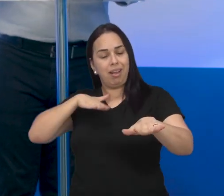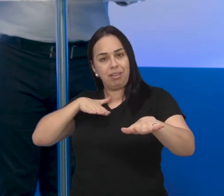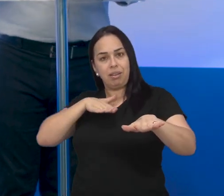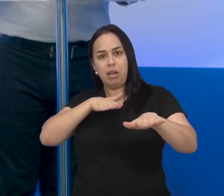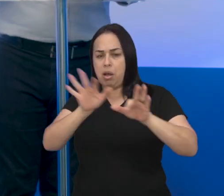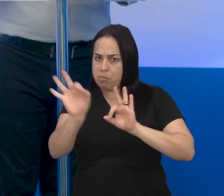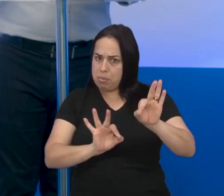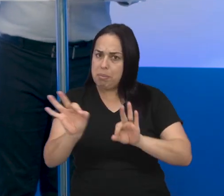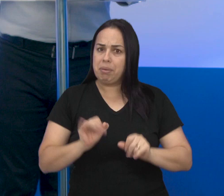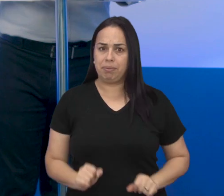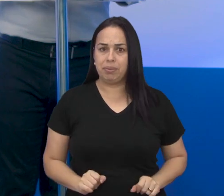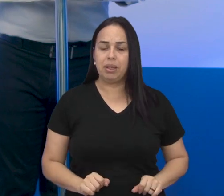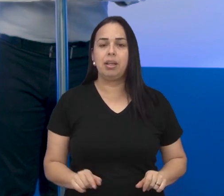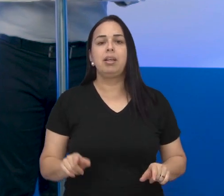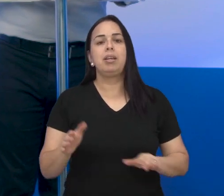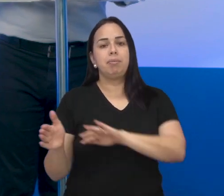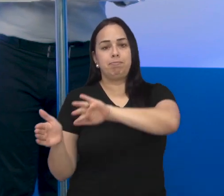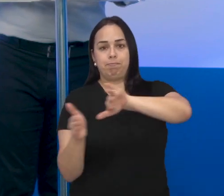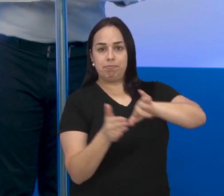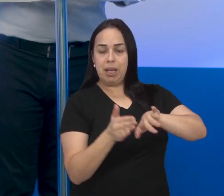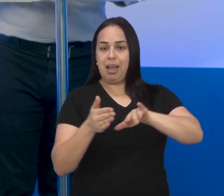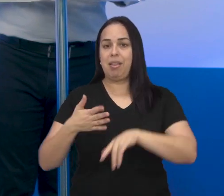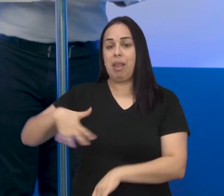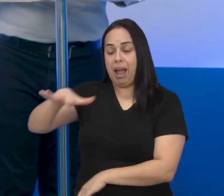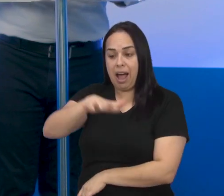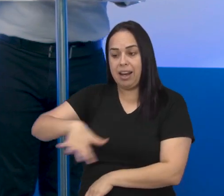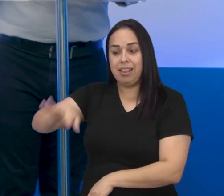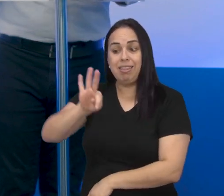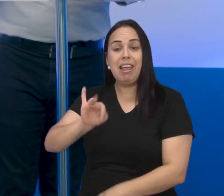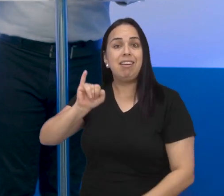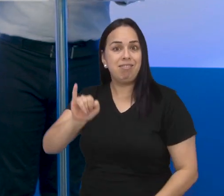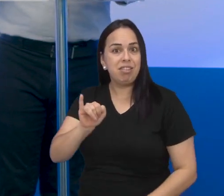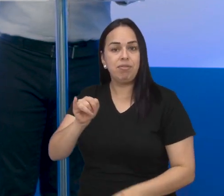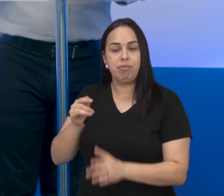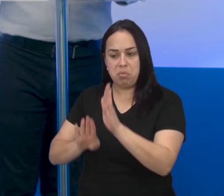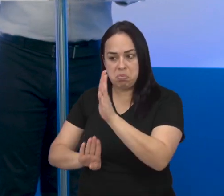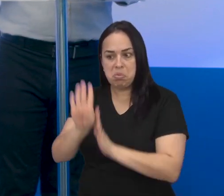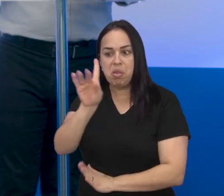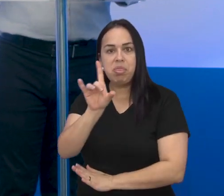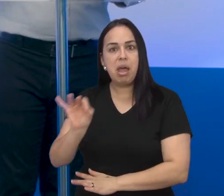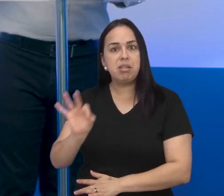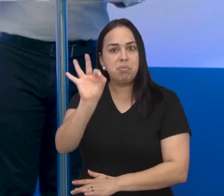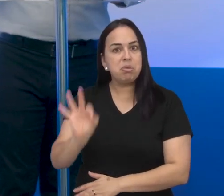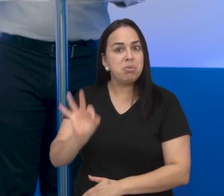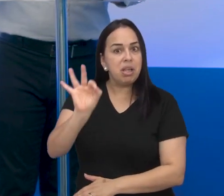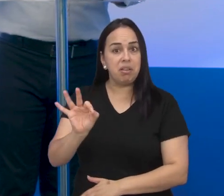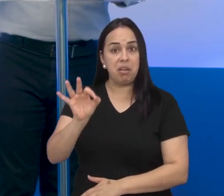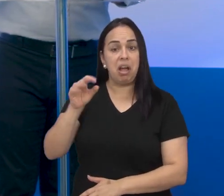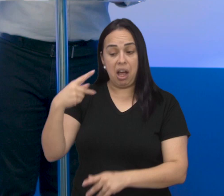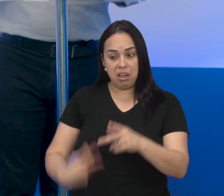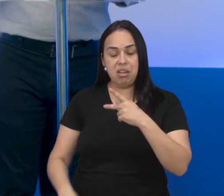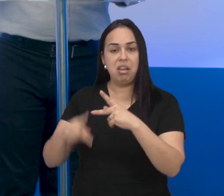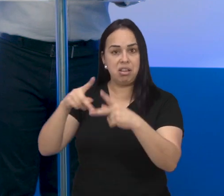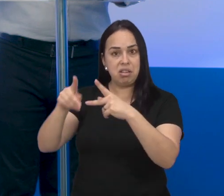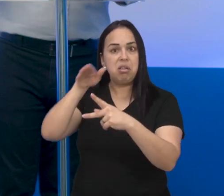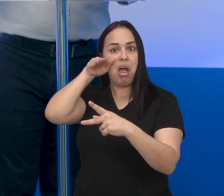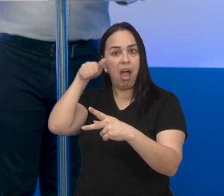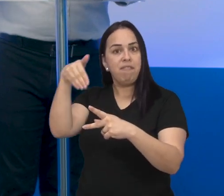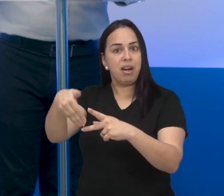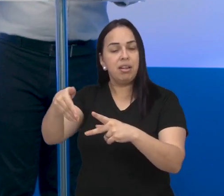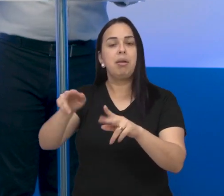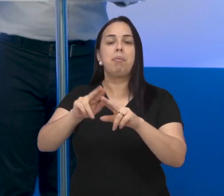sobre tecnologia, o setor de TI aqui no Brasil promete crescer mais de 10% esse ano. São José é referência na área, a